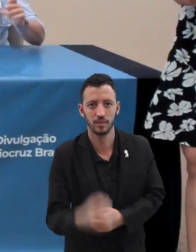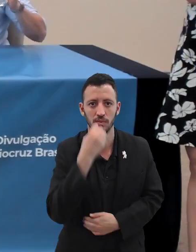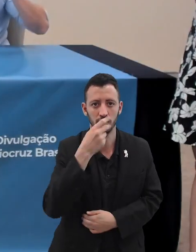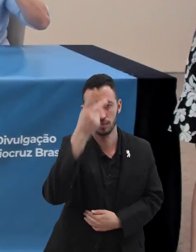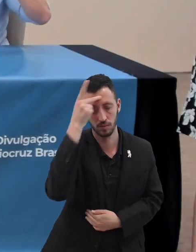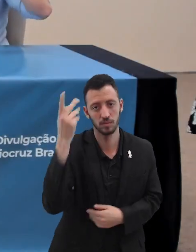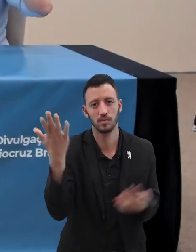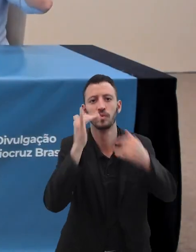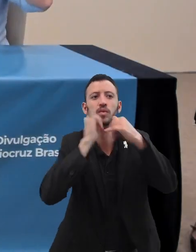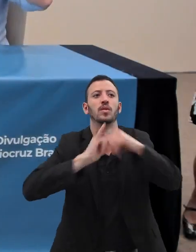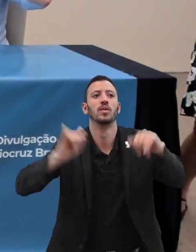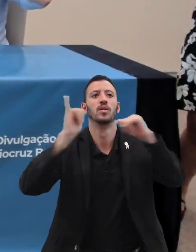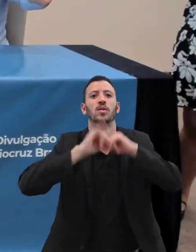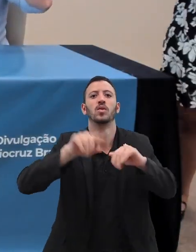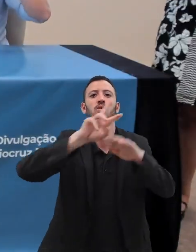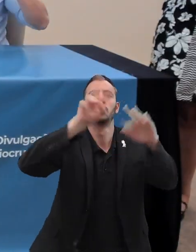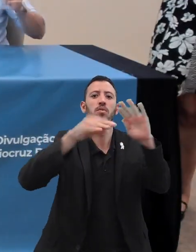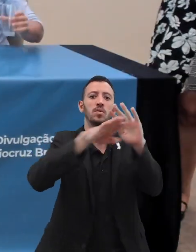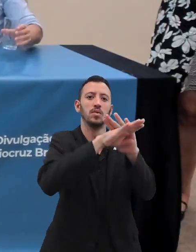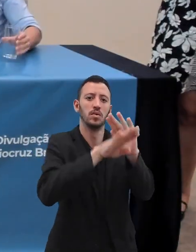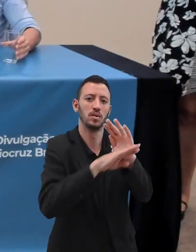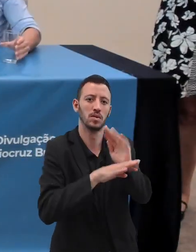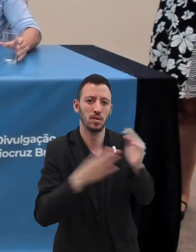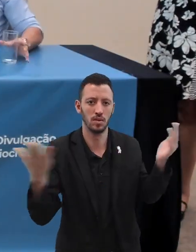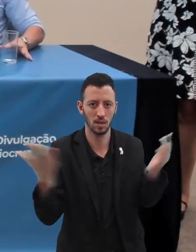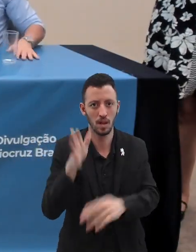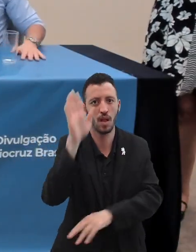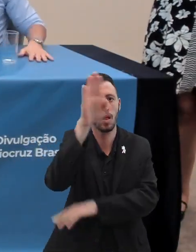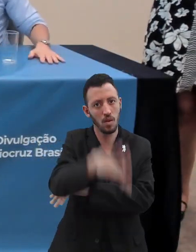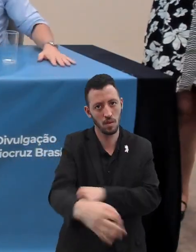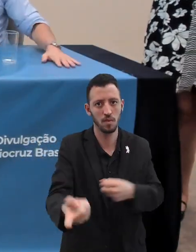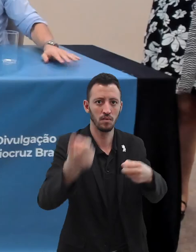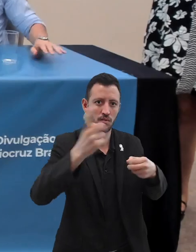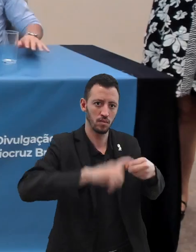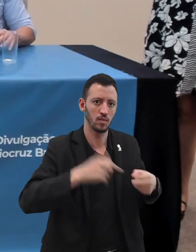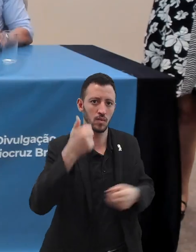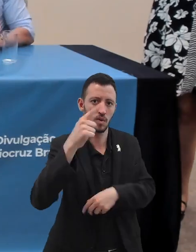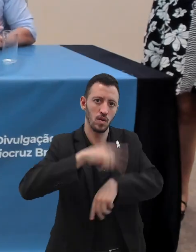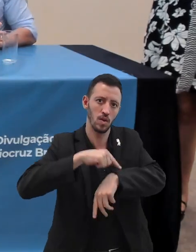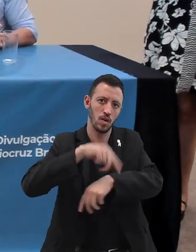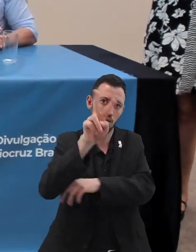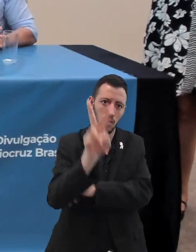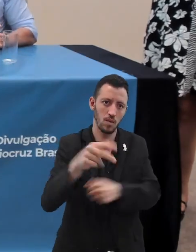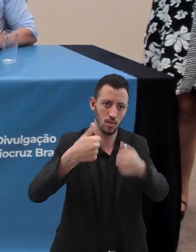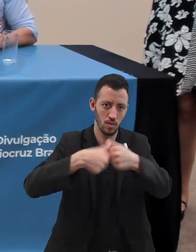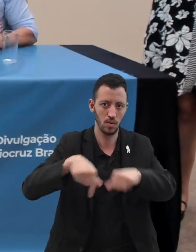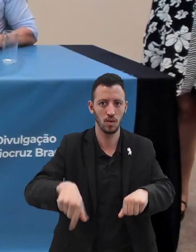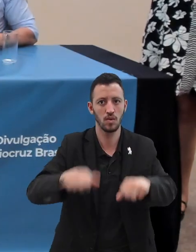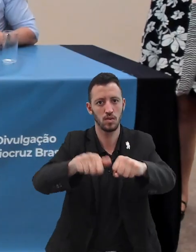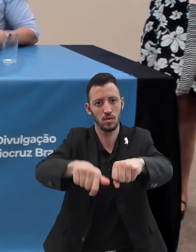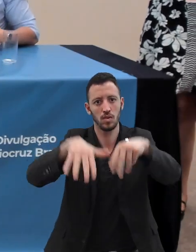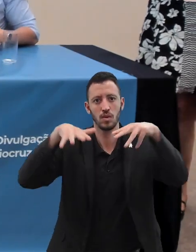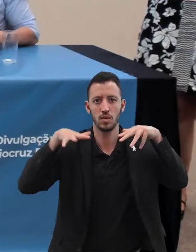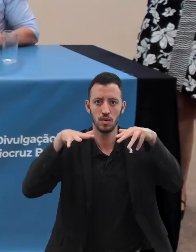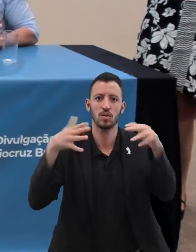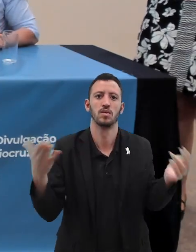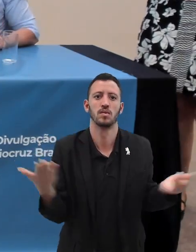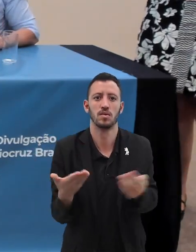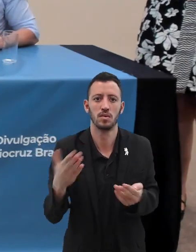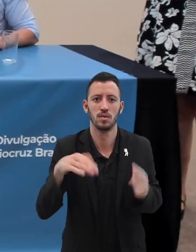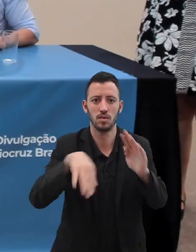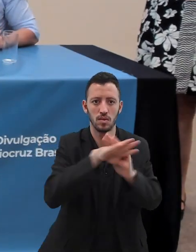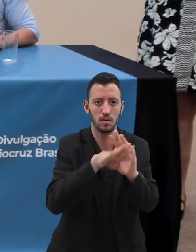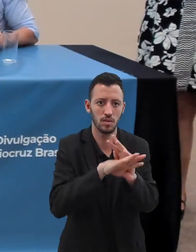Bom, pessoal, recado sobre a programação. A gente continua hoje à tarde, a partir das 14 horas, aqui nesse mesmo auditório.